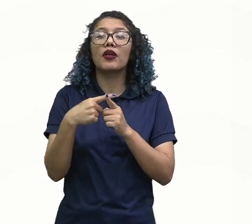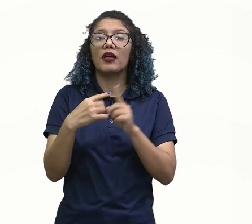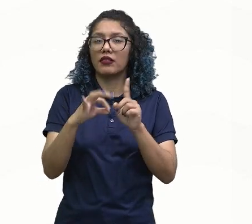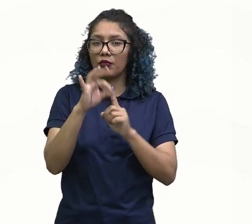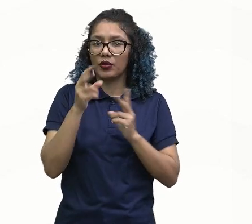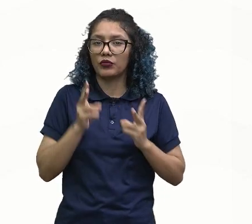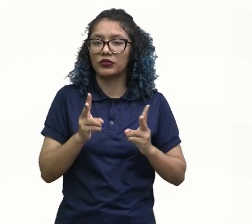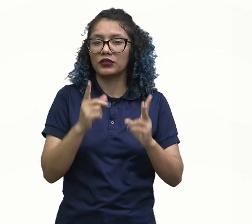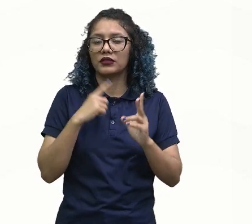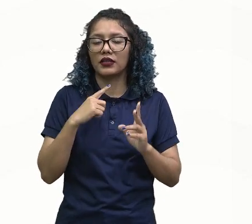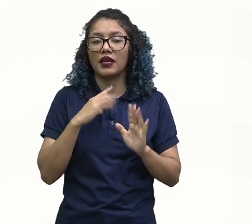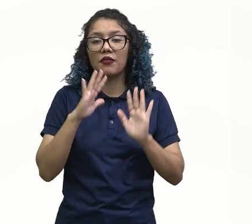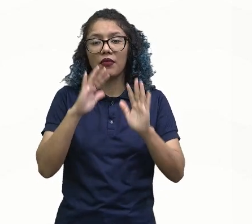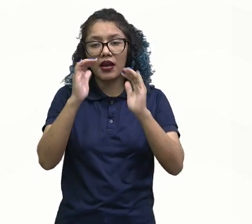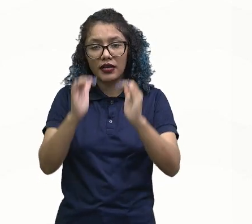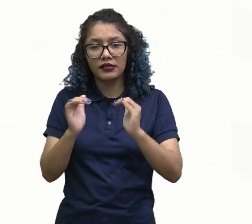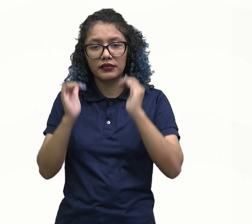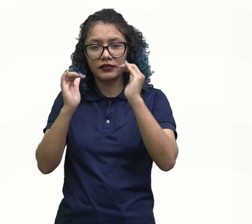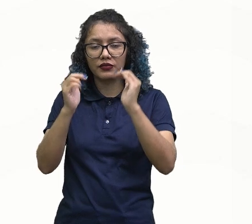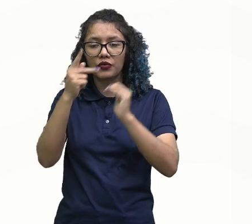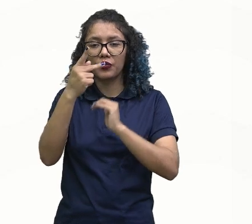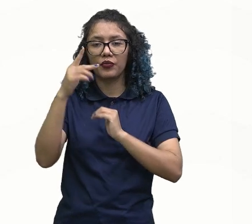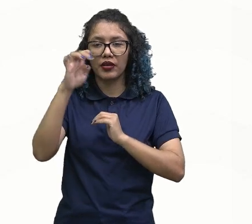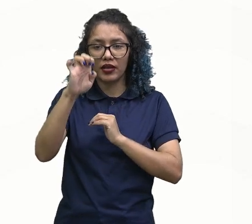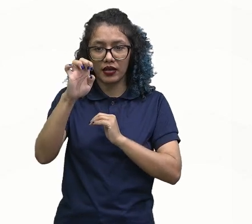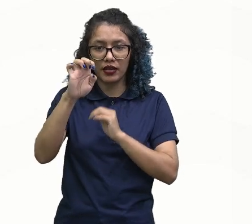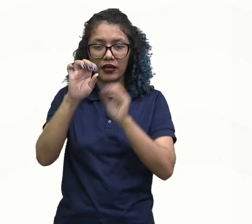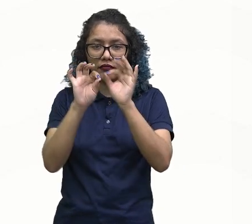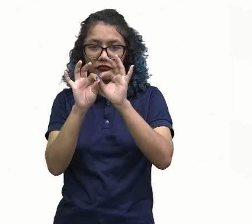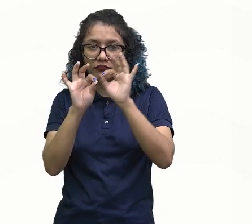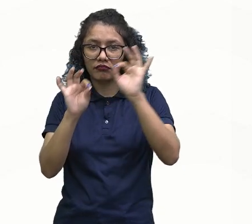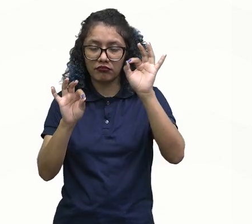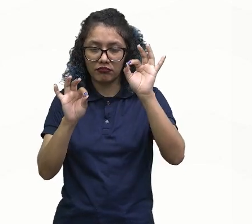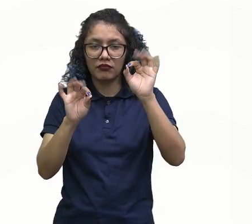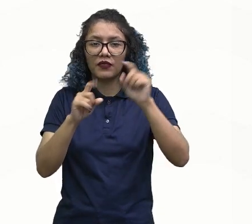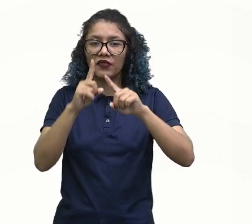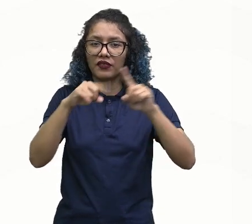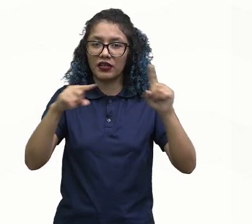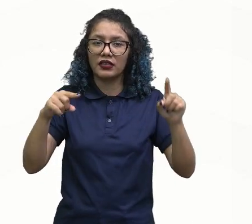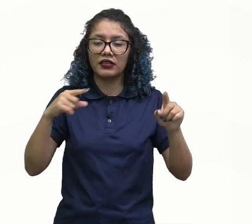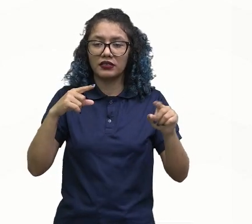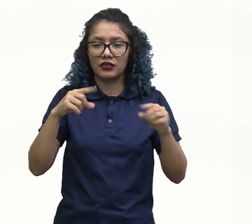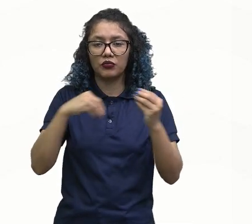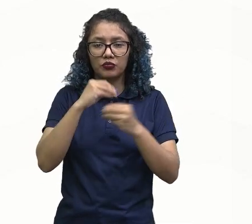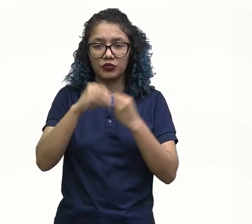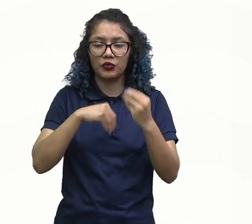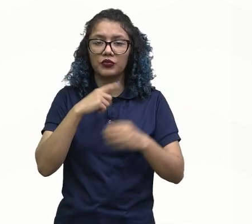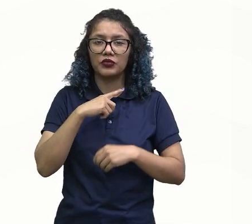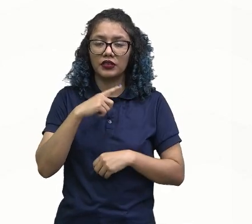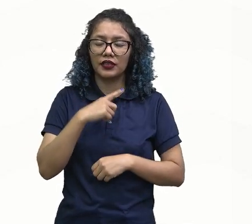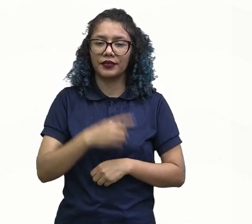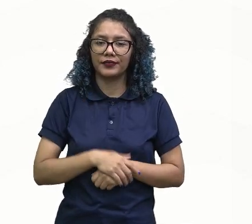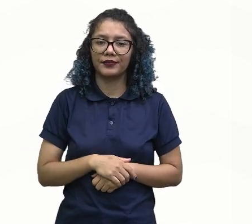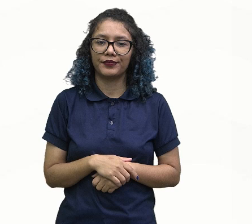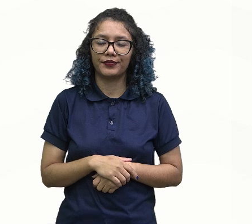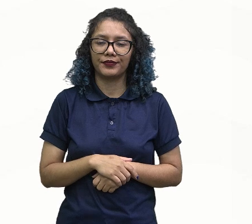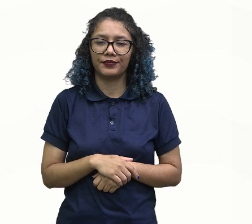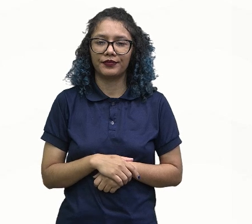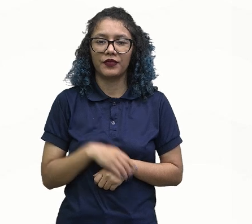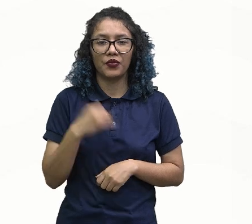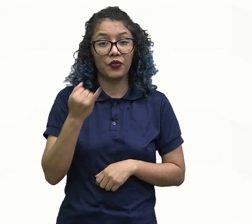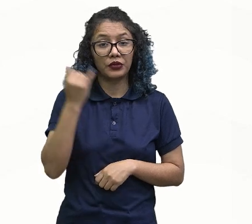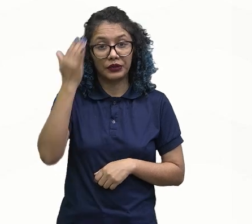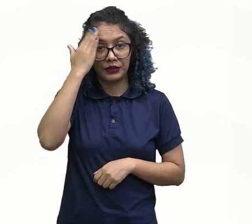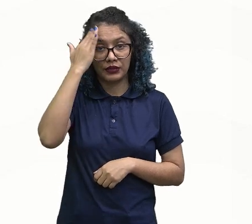o ponto de ebulição, nós teremos aí como uma mistura. Tá? É importante